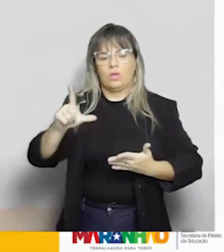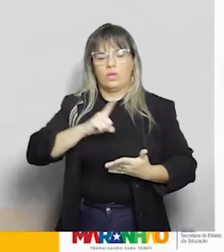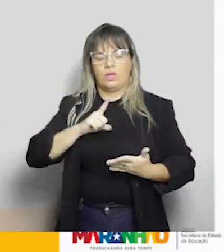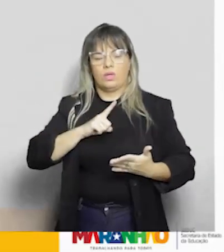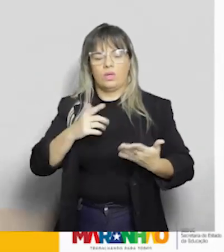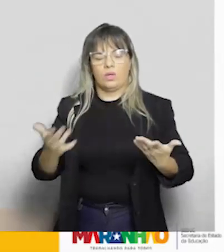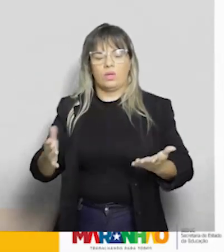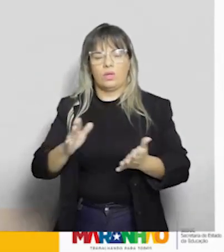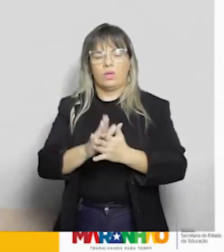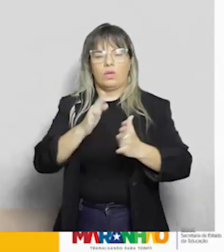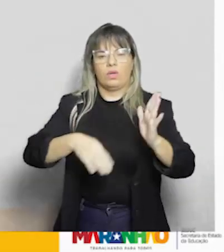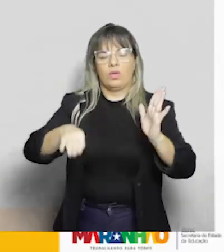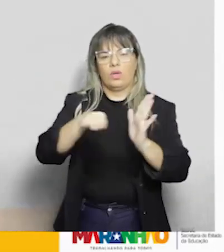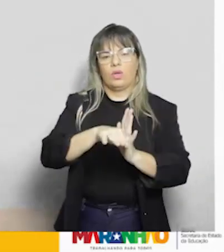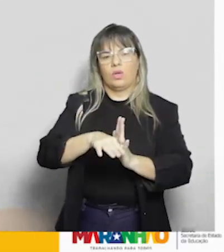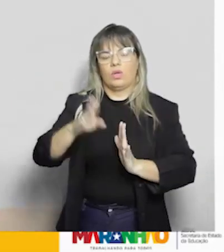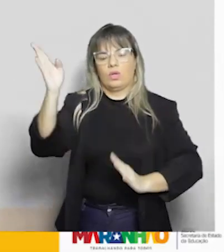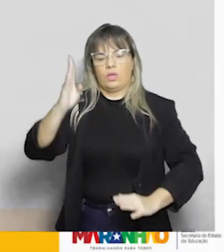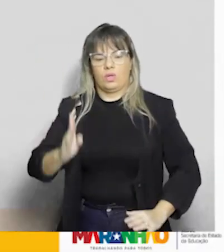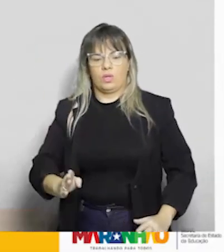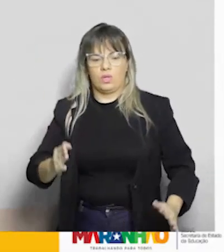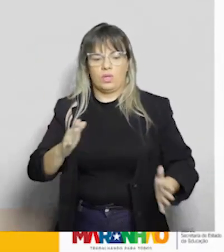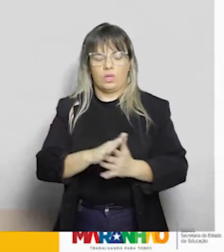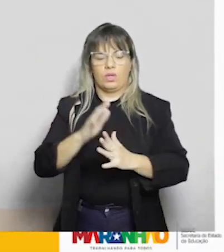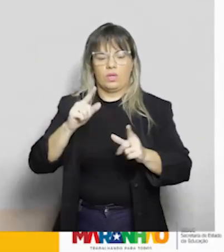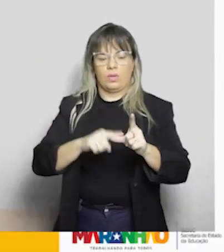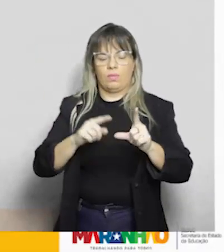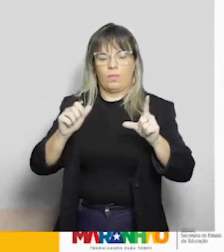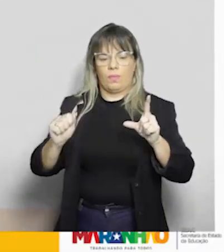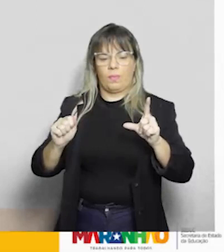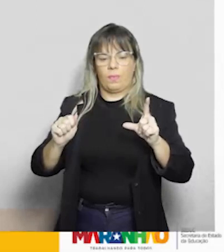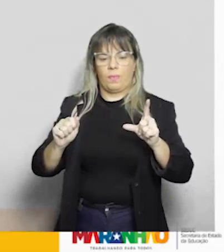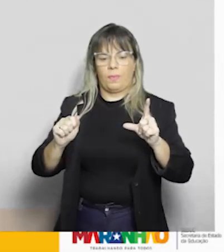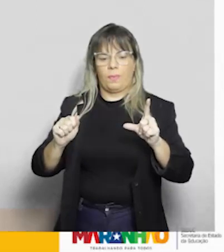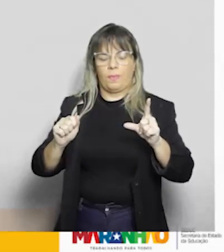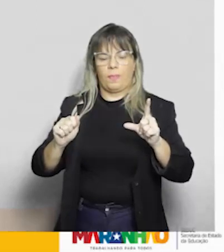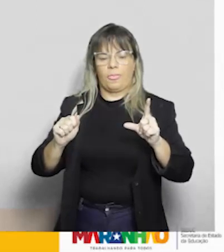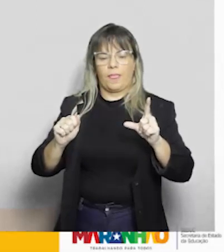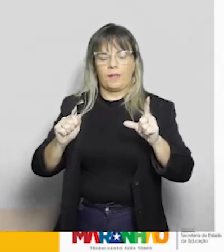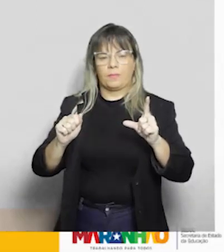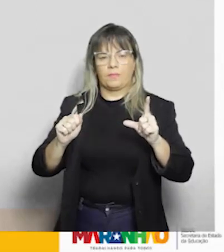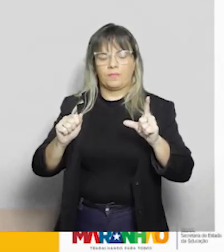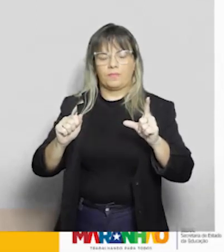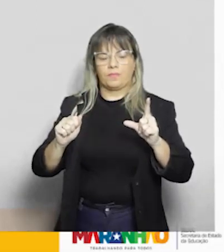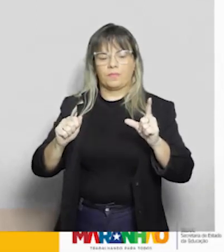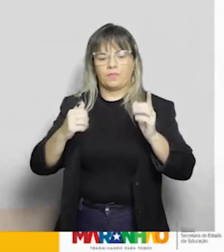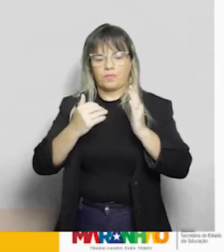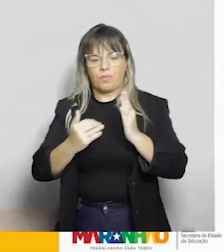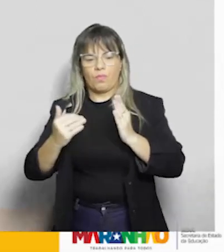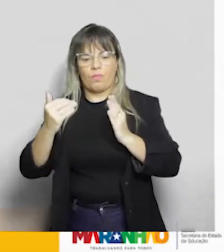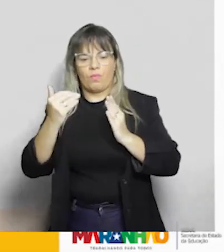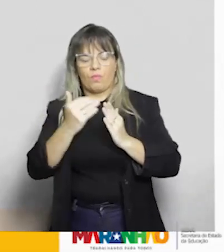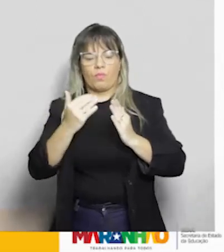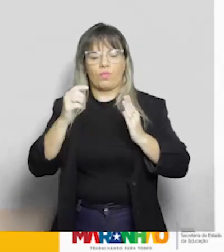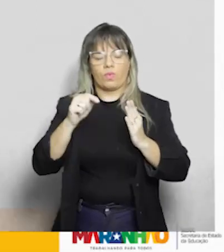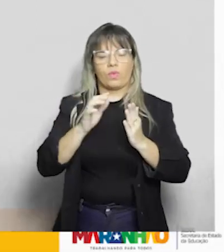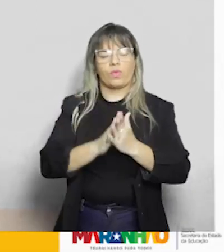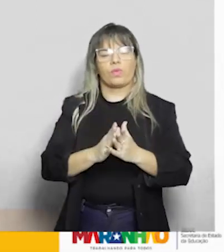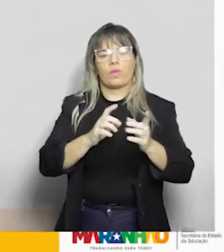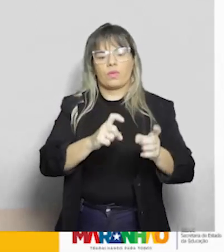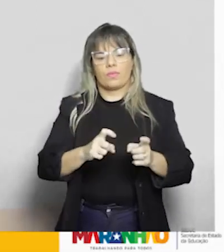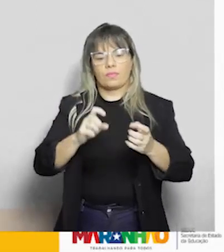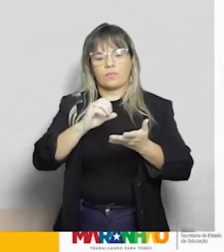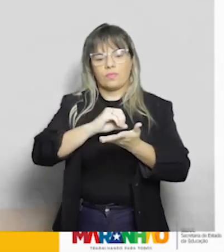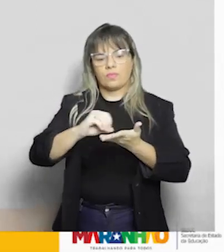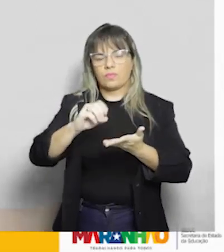trouxe quando chegou aqui no Brasil? Primazia, ou seja, prioridade do cultivo orgânico? Não, não foi. É principalmente do cultivo mais intensivo,